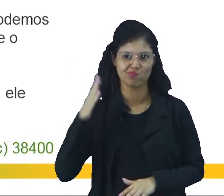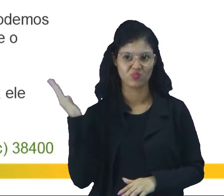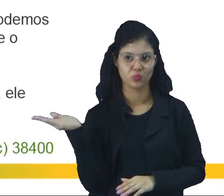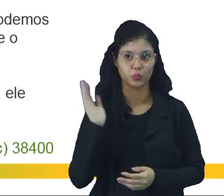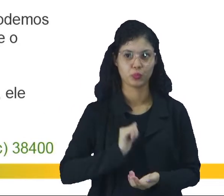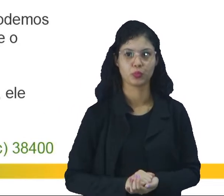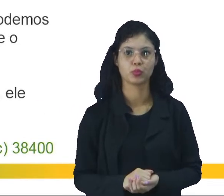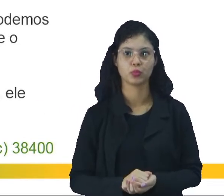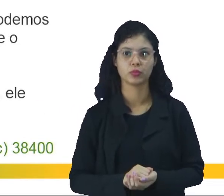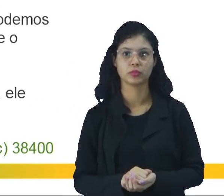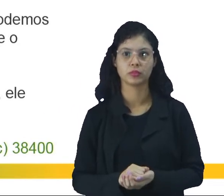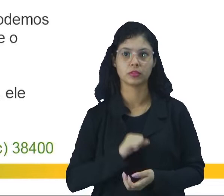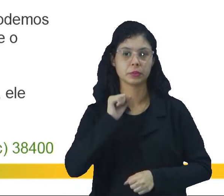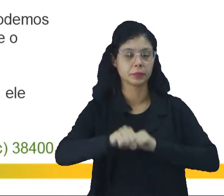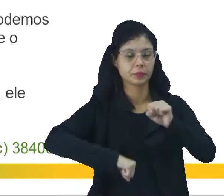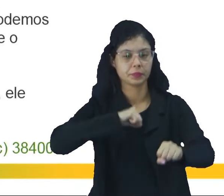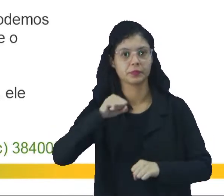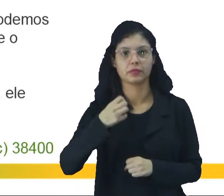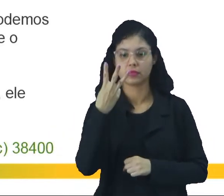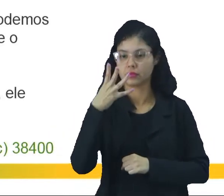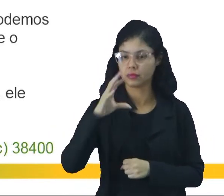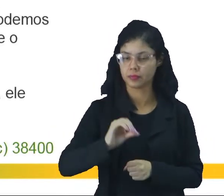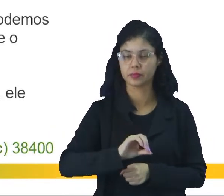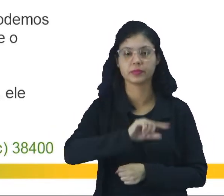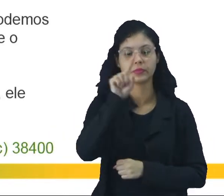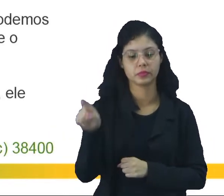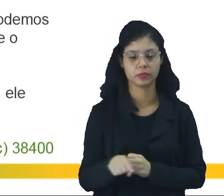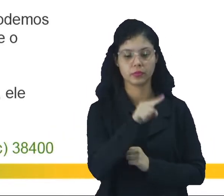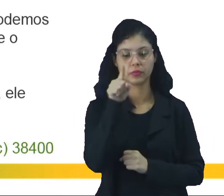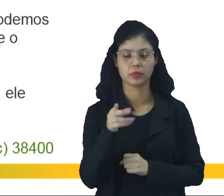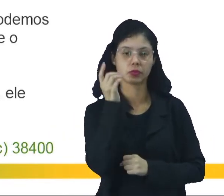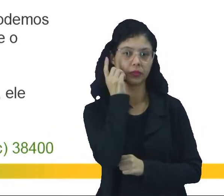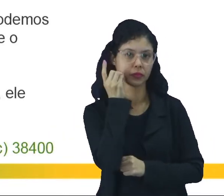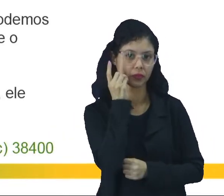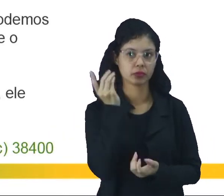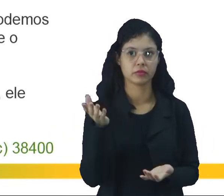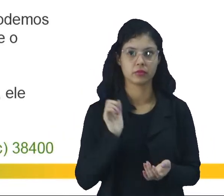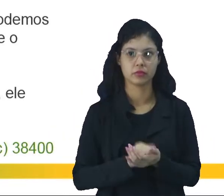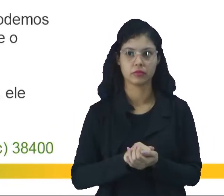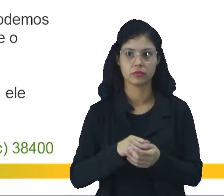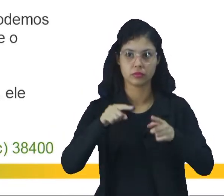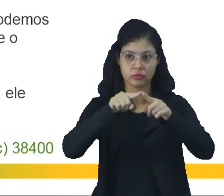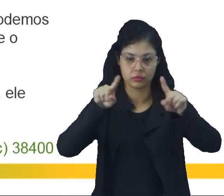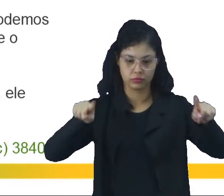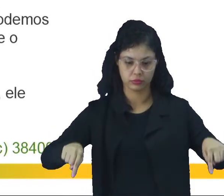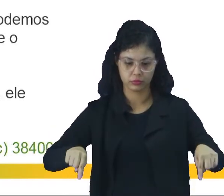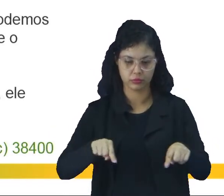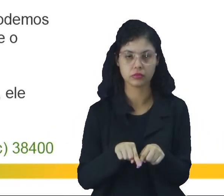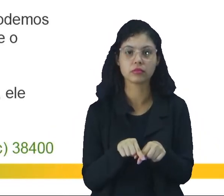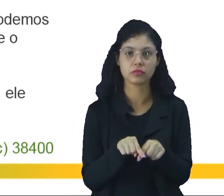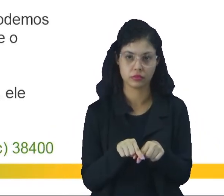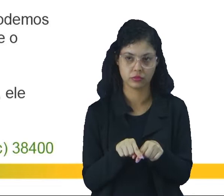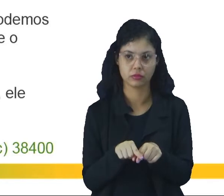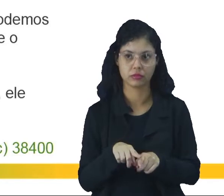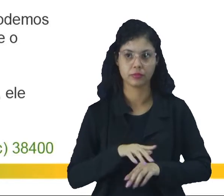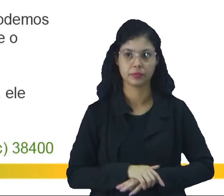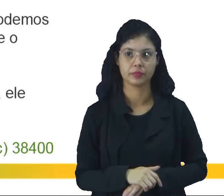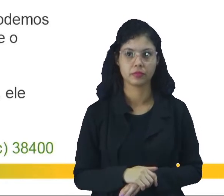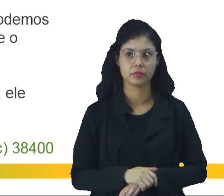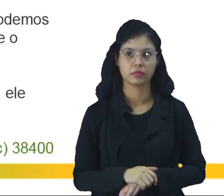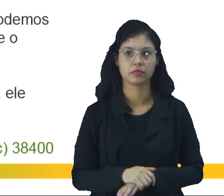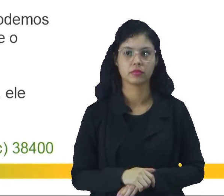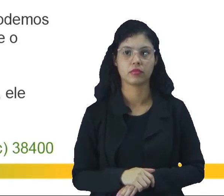Vamos lá. Um ciclista costuma dar 30 voltas completas por dia no quarteirão quadrado. Olha aqui, ó.